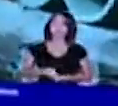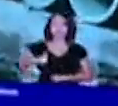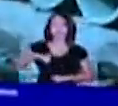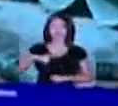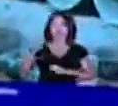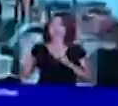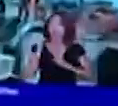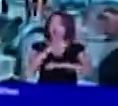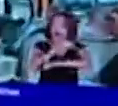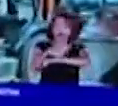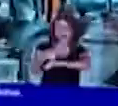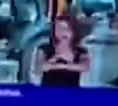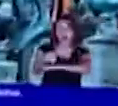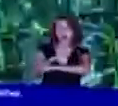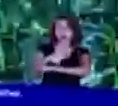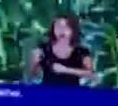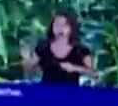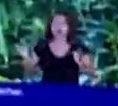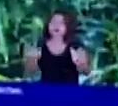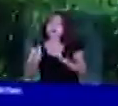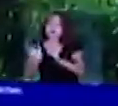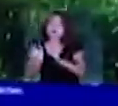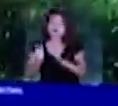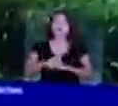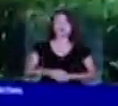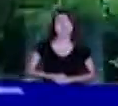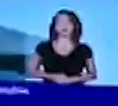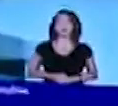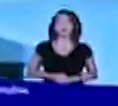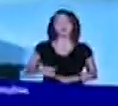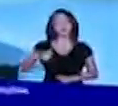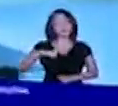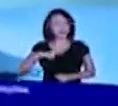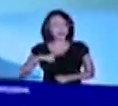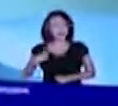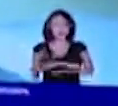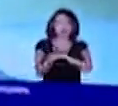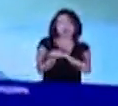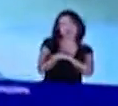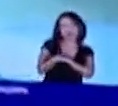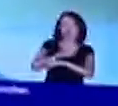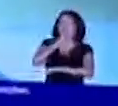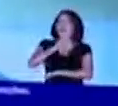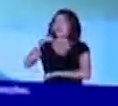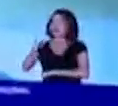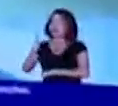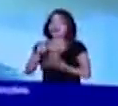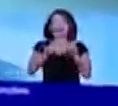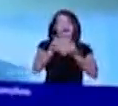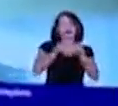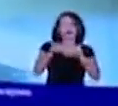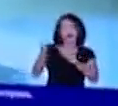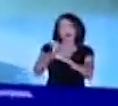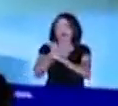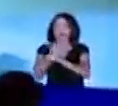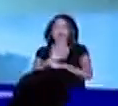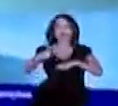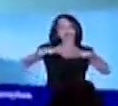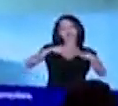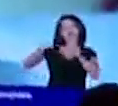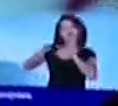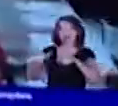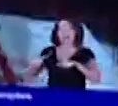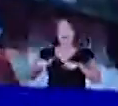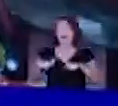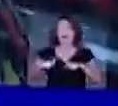um programa em parceria com o governo do estado do Pará, que tem garantido moradia regularizada, titulada com registro em